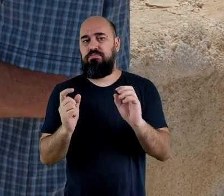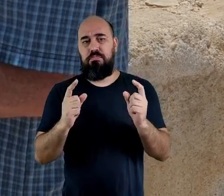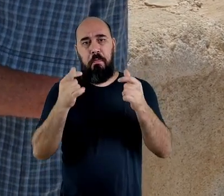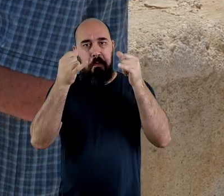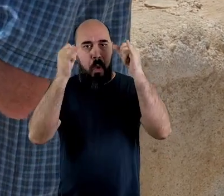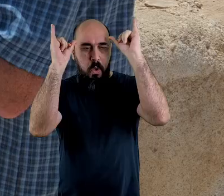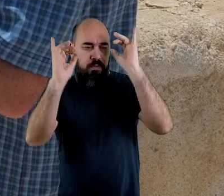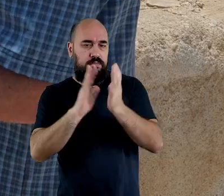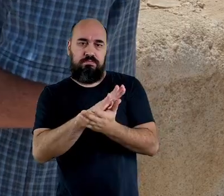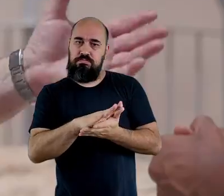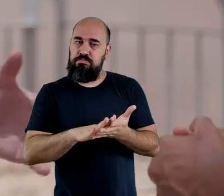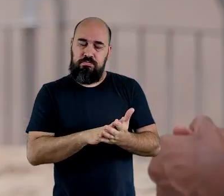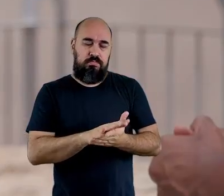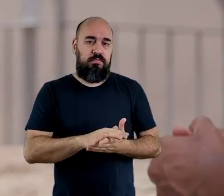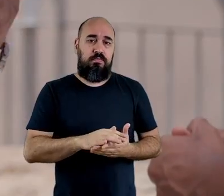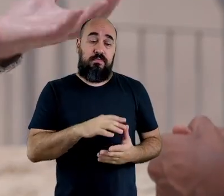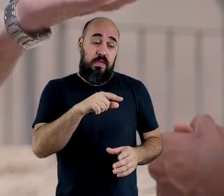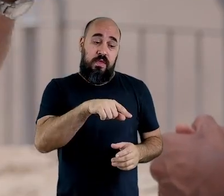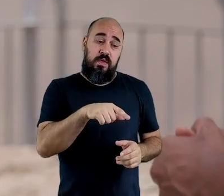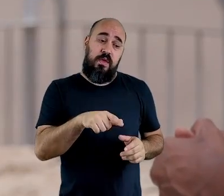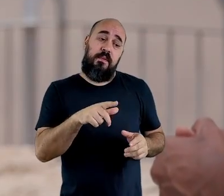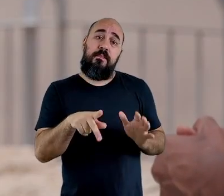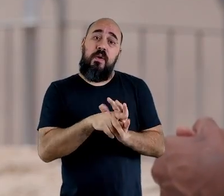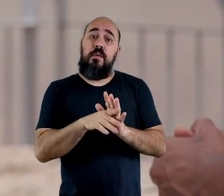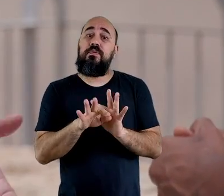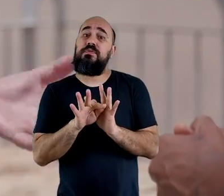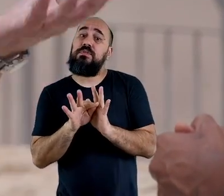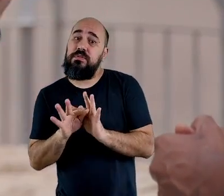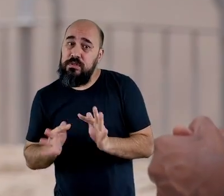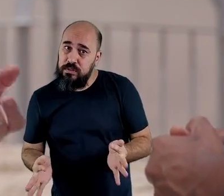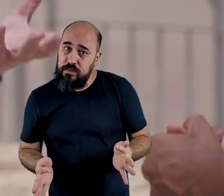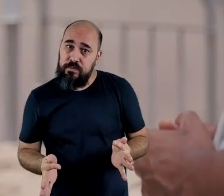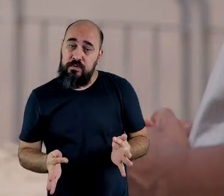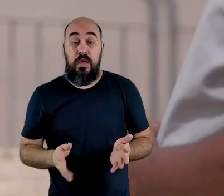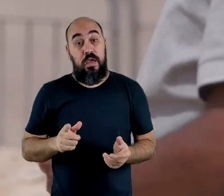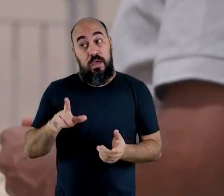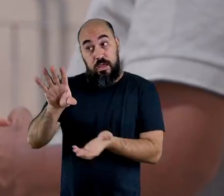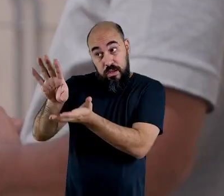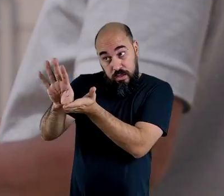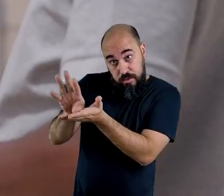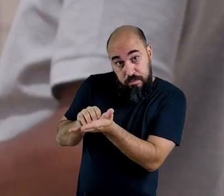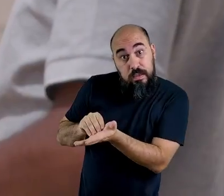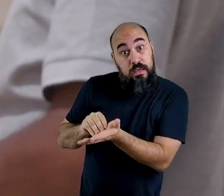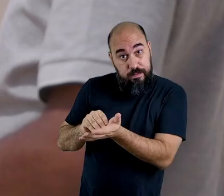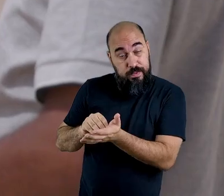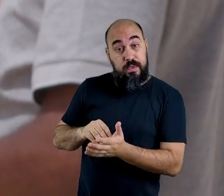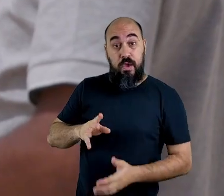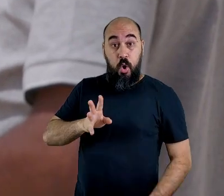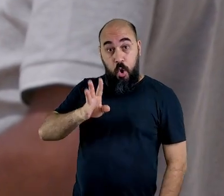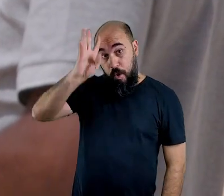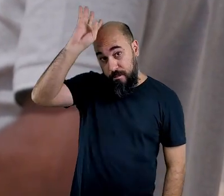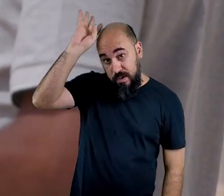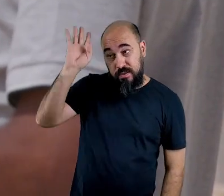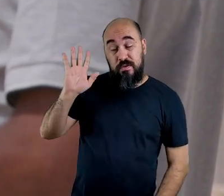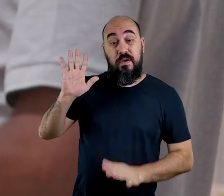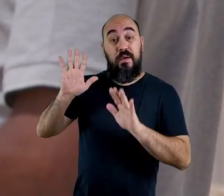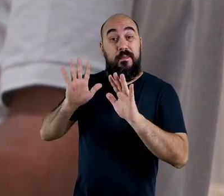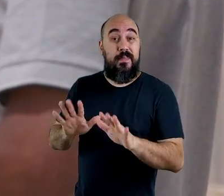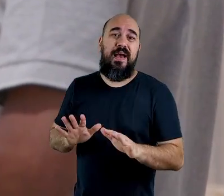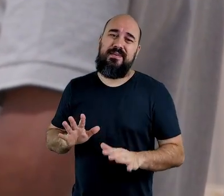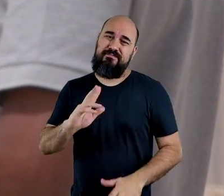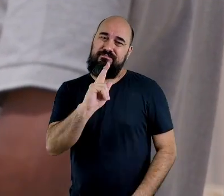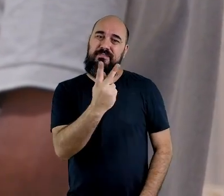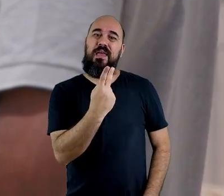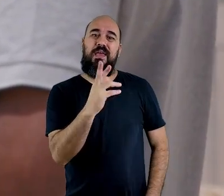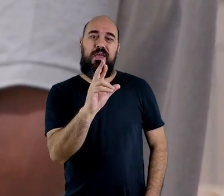na época de Herodes. Assim falamos de toda a sua admiração e da imitação da cultura romana. Mas mesmo Herodes